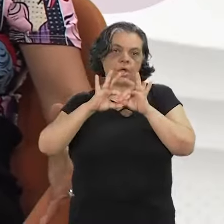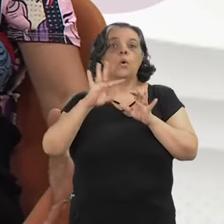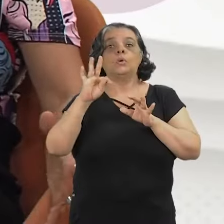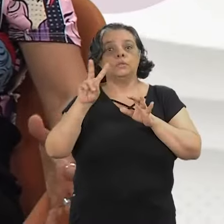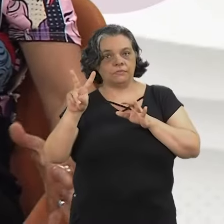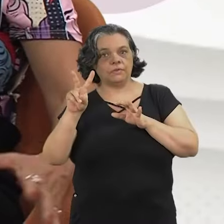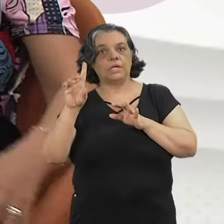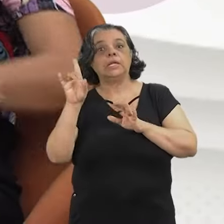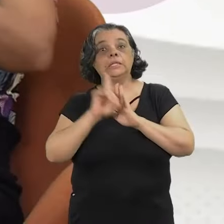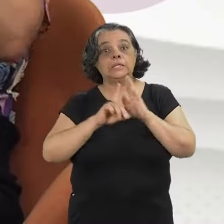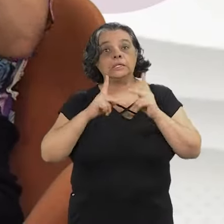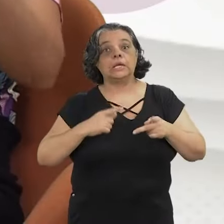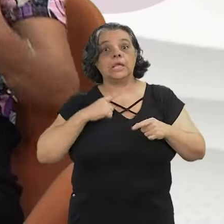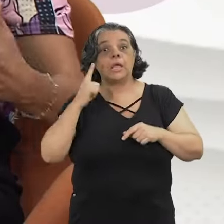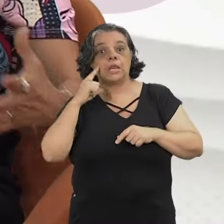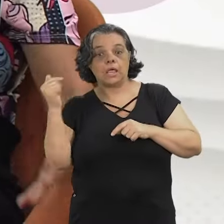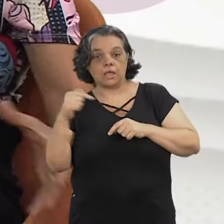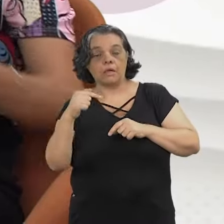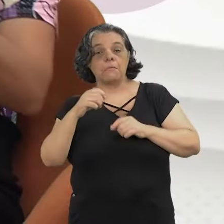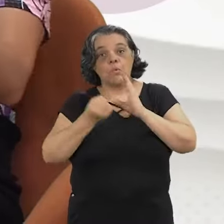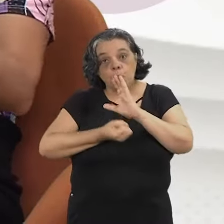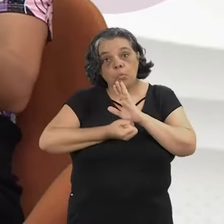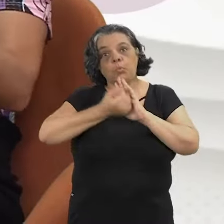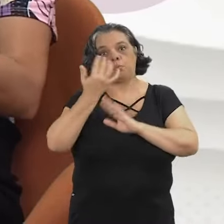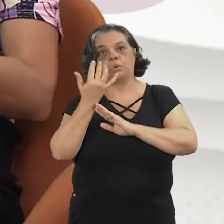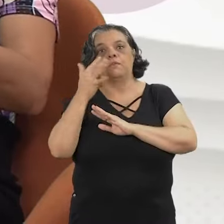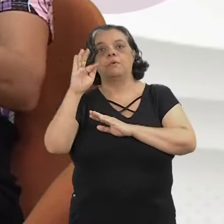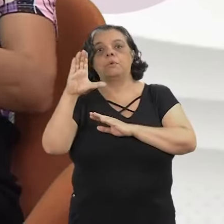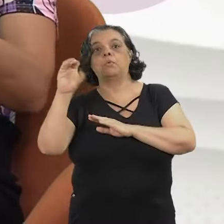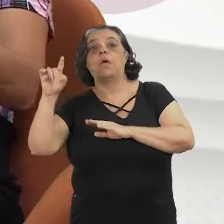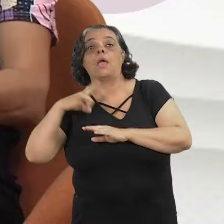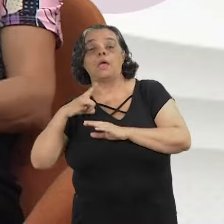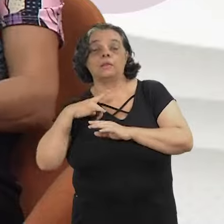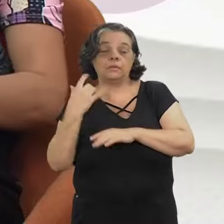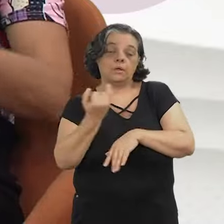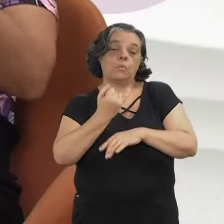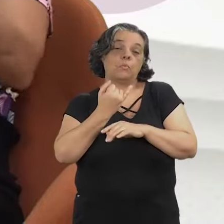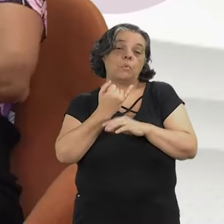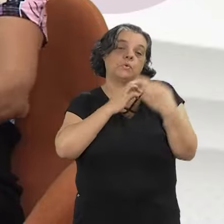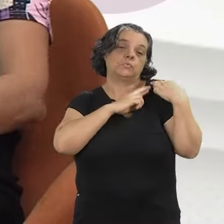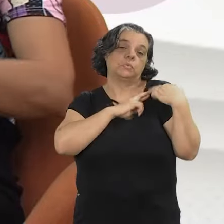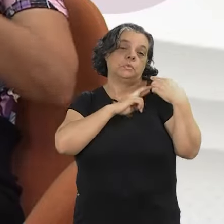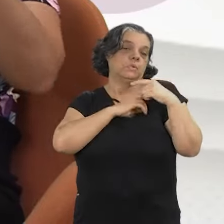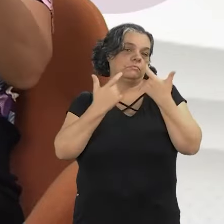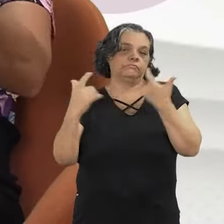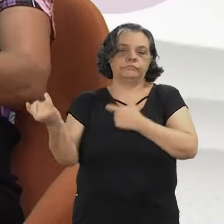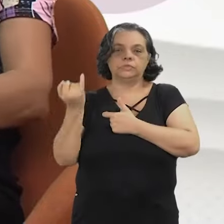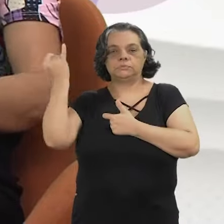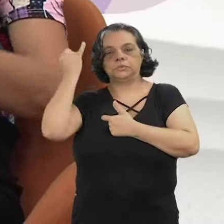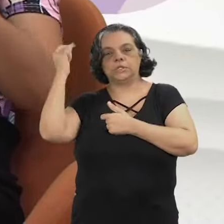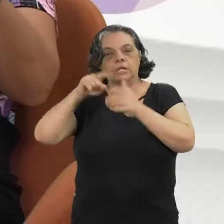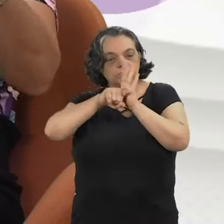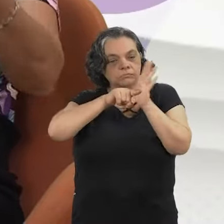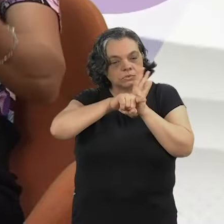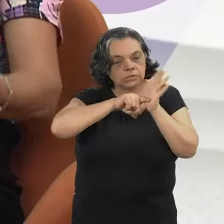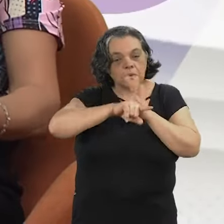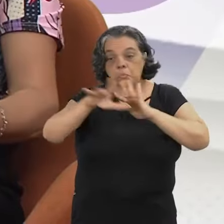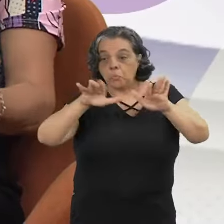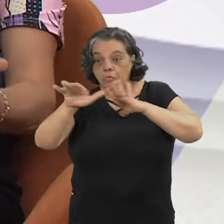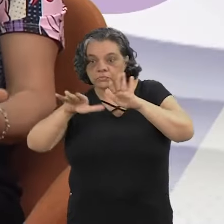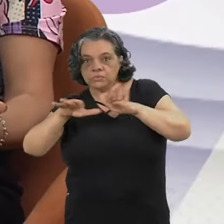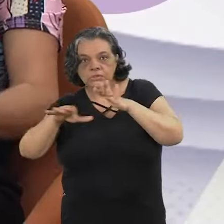TV DH é um exemplo disso mas você vai ter inúmeros e o fcon tem um papel muito importante nessa fiscalização nessa proposição